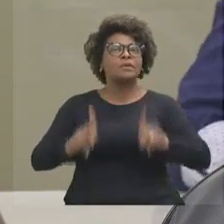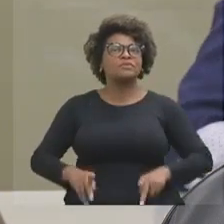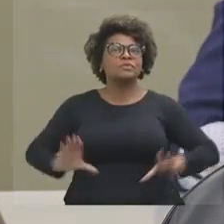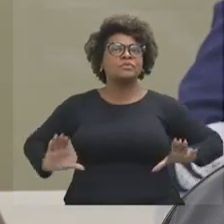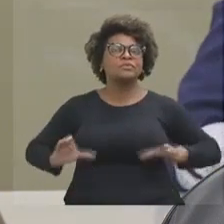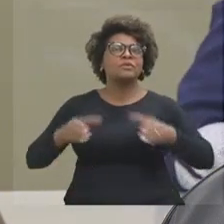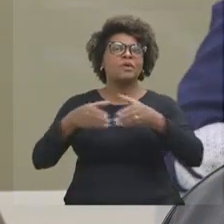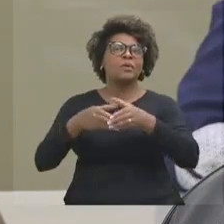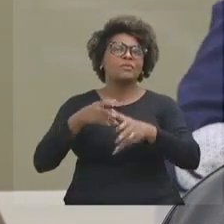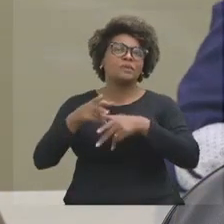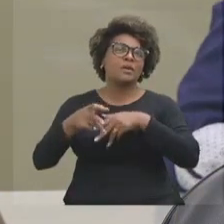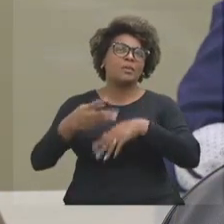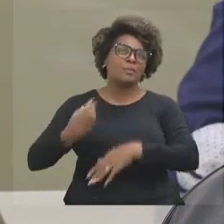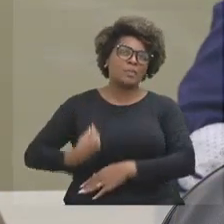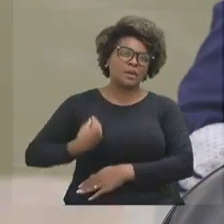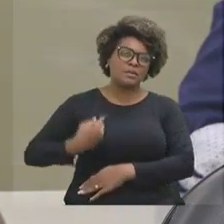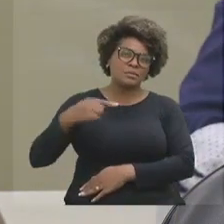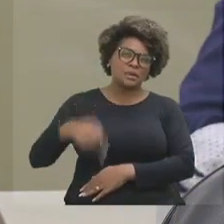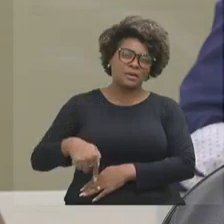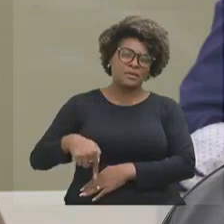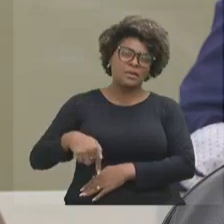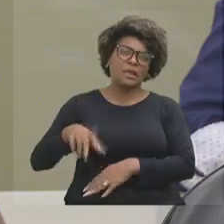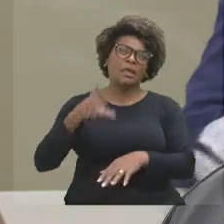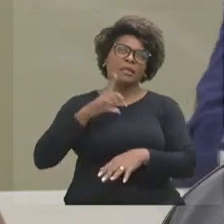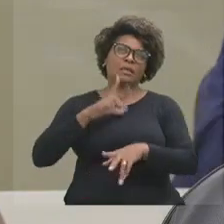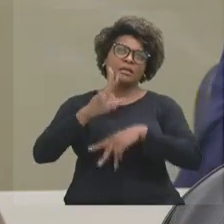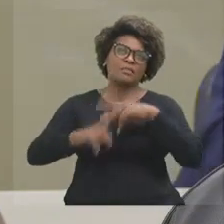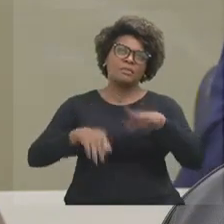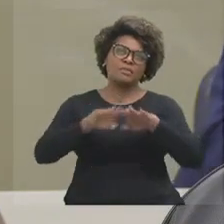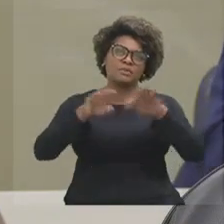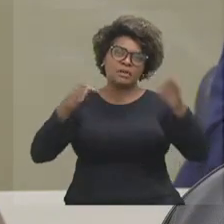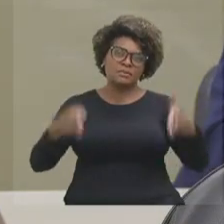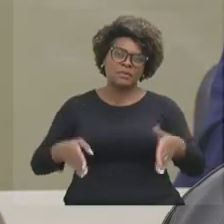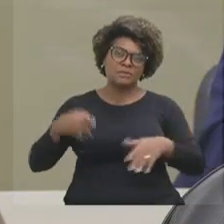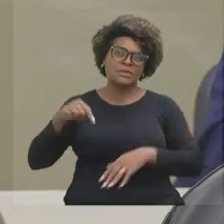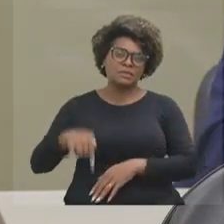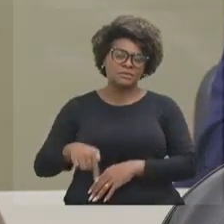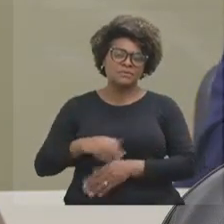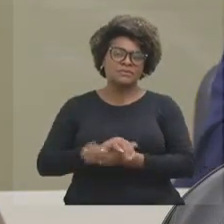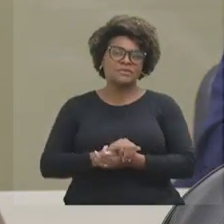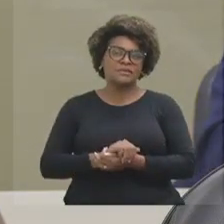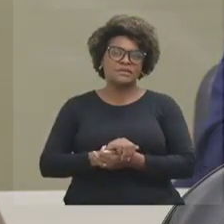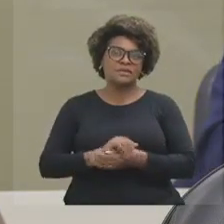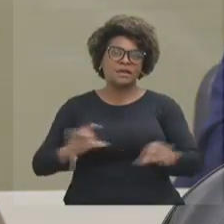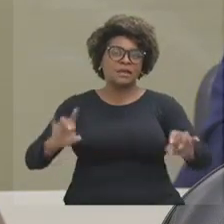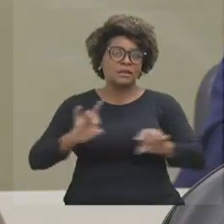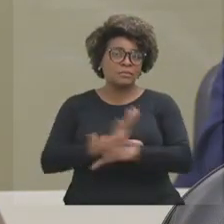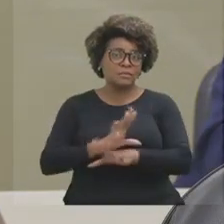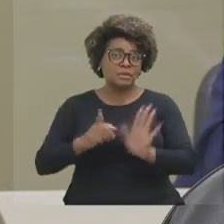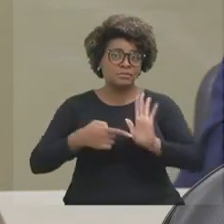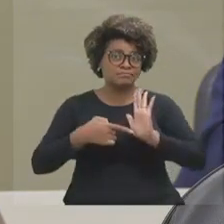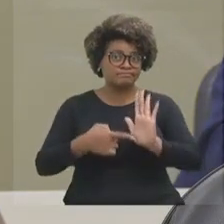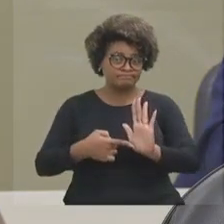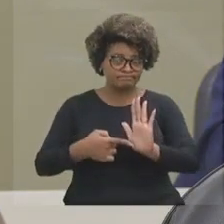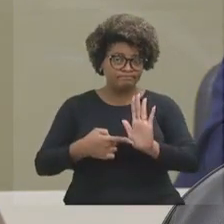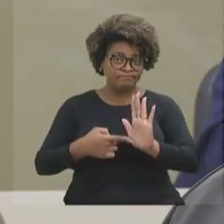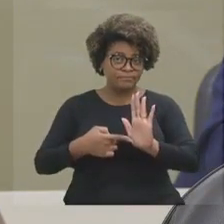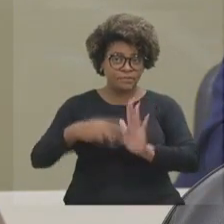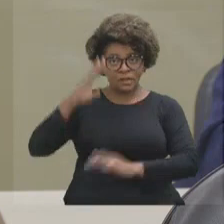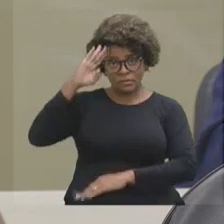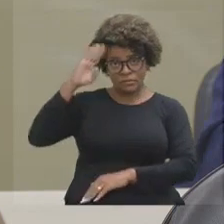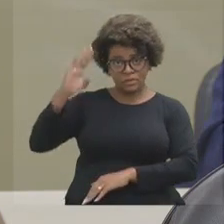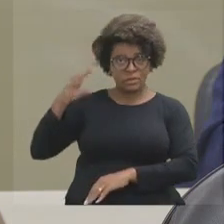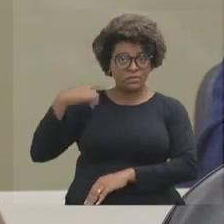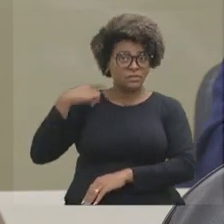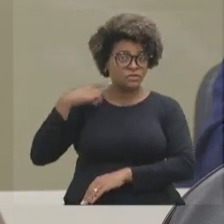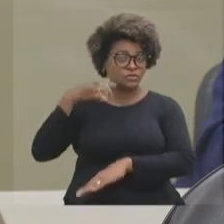por ordem de descrição membro da mesa de mais parlamentares encerrada a exposição inicial da autoridade Estadual a ordem